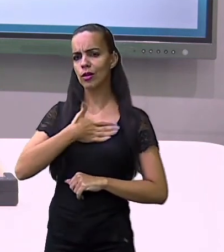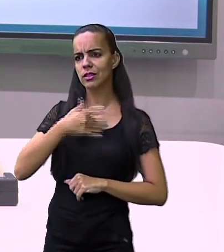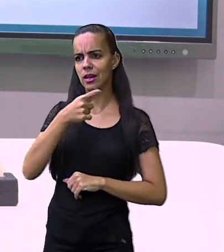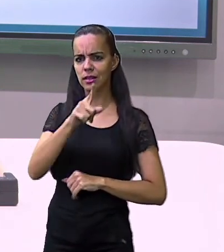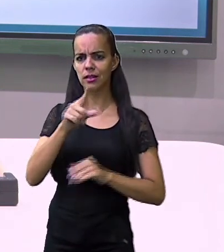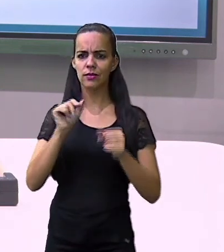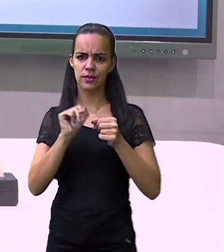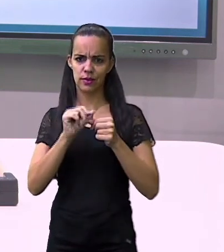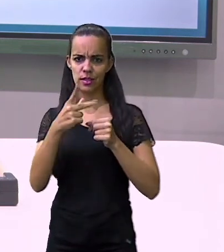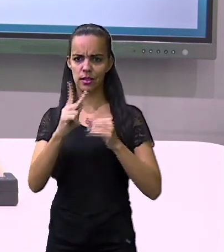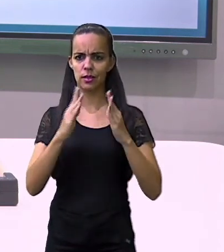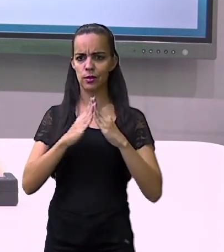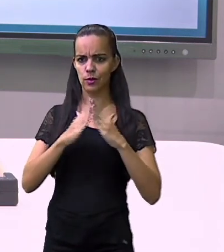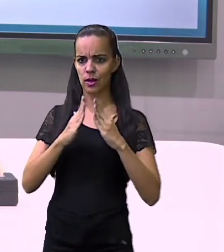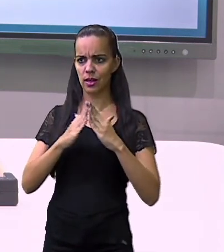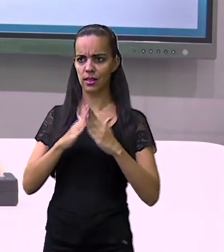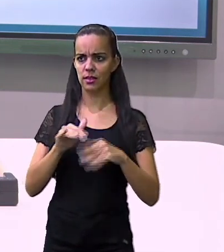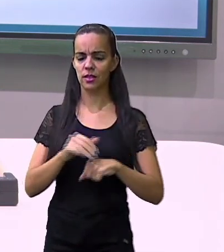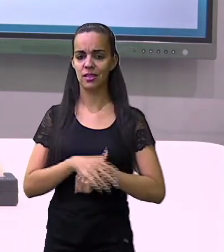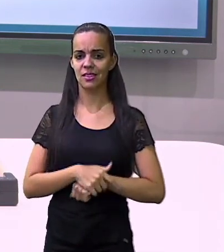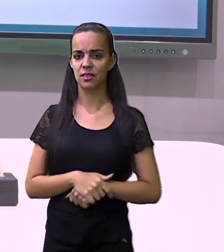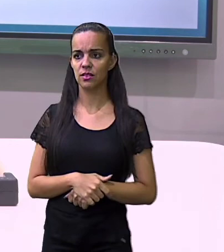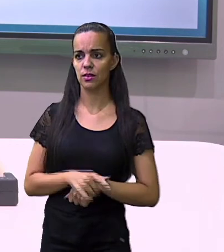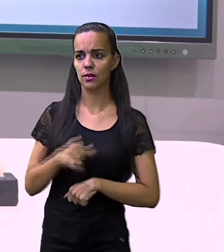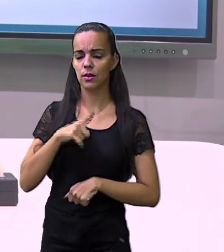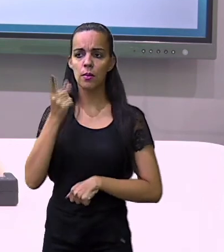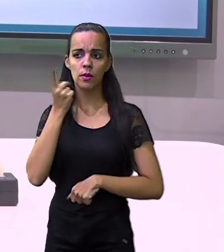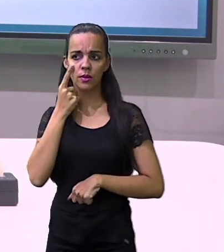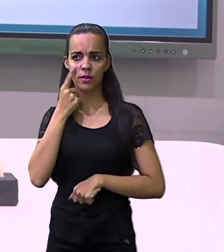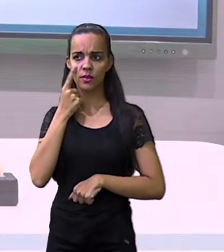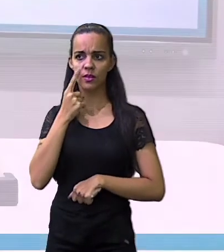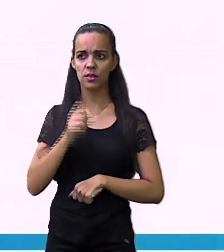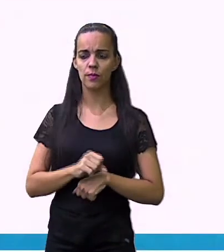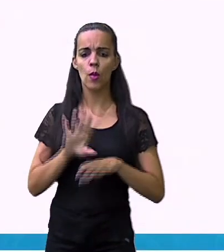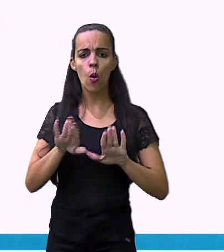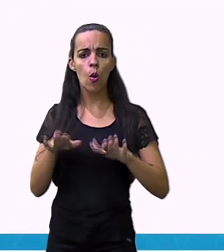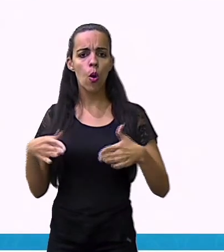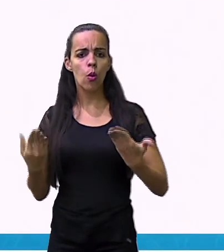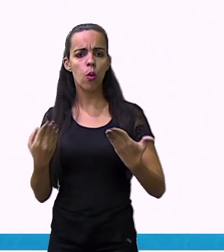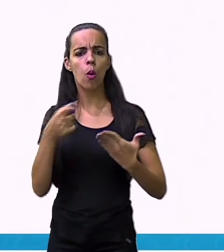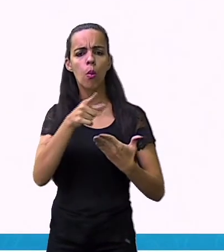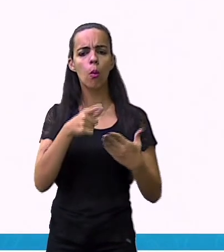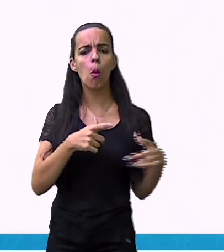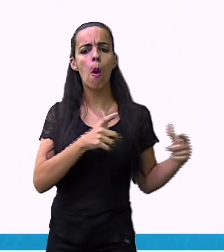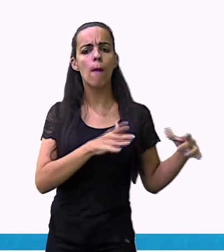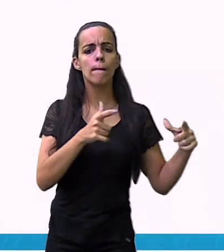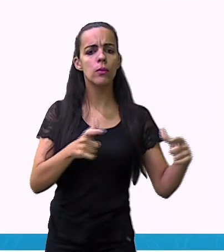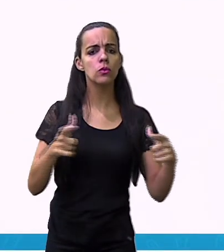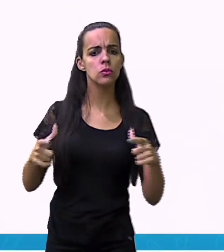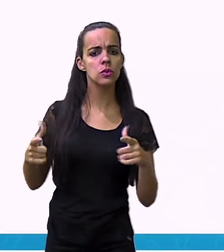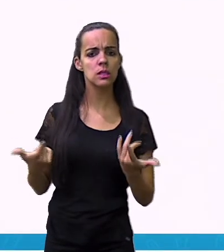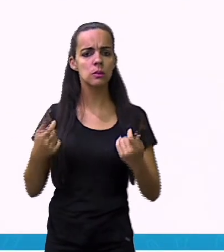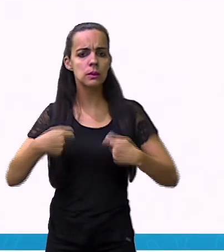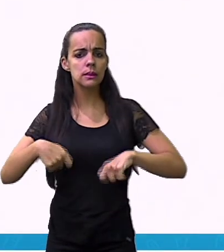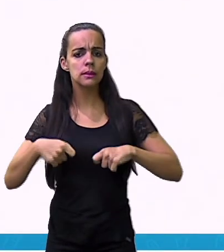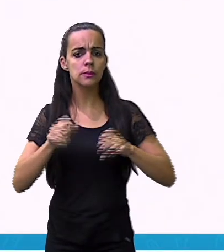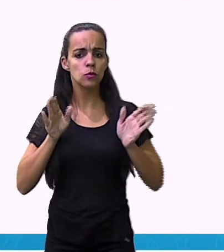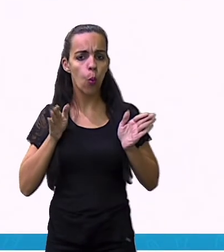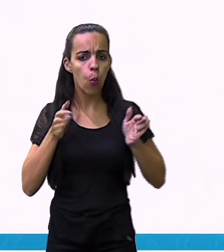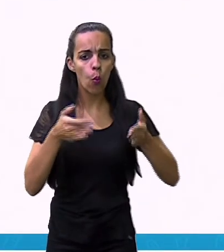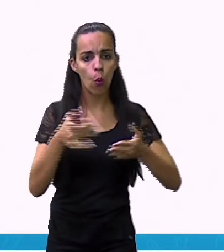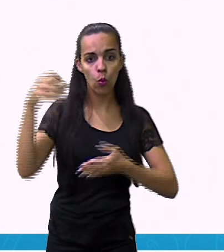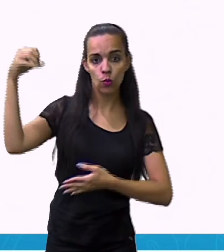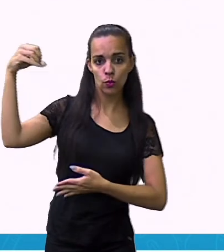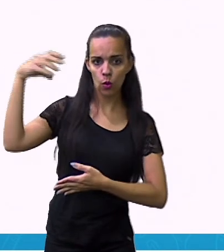sua casa, tá? Então, número 1. Qual é a posição necessária do foco de luz para produzir